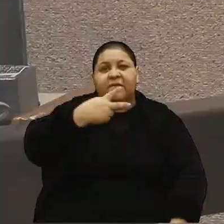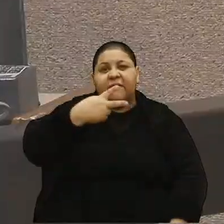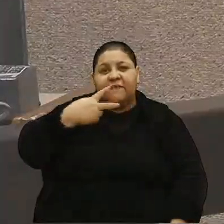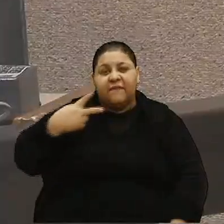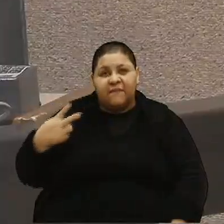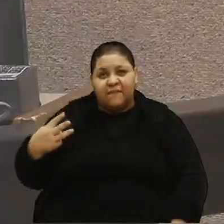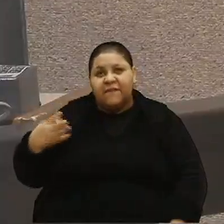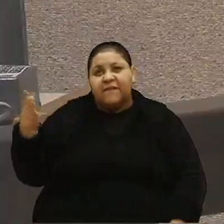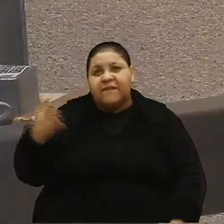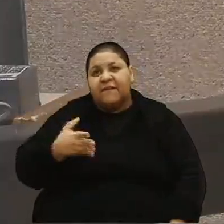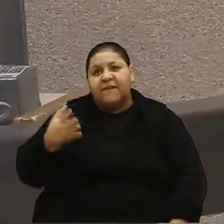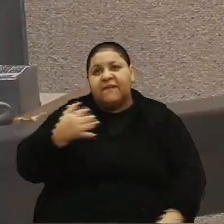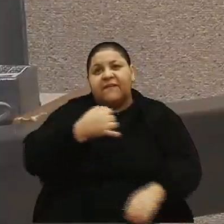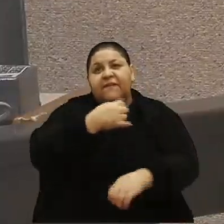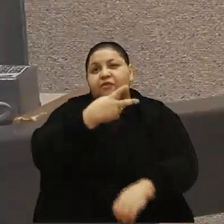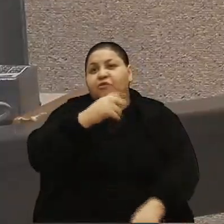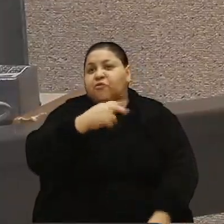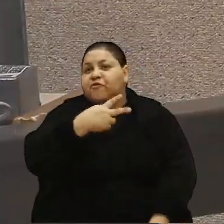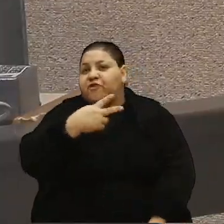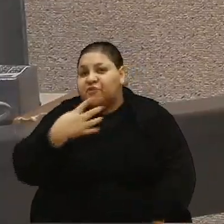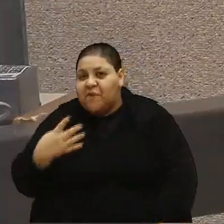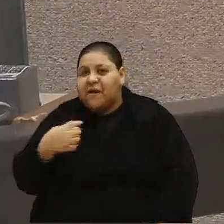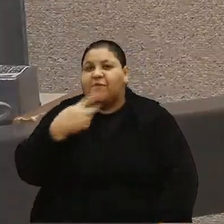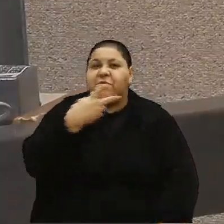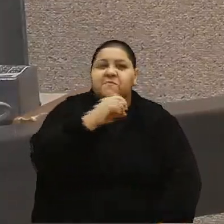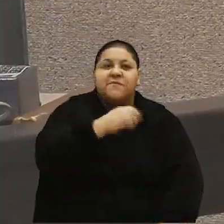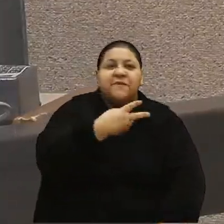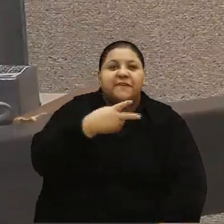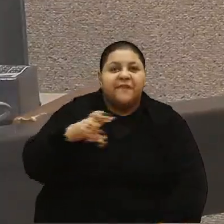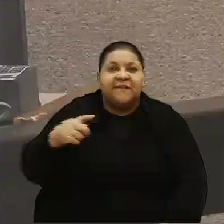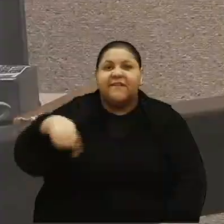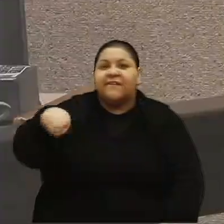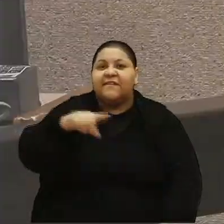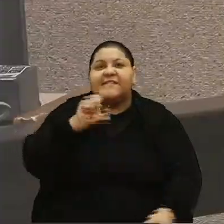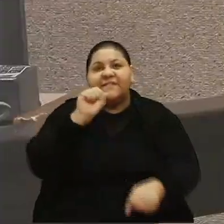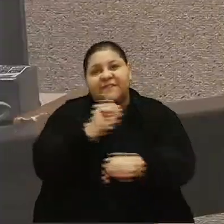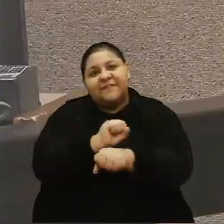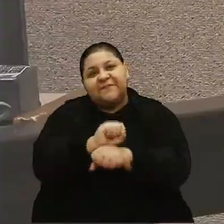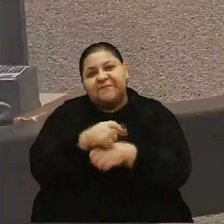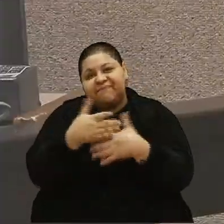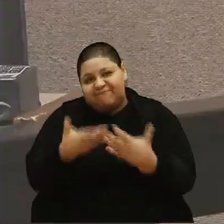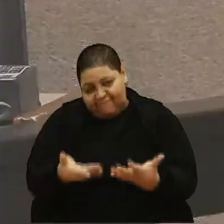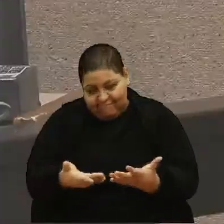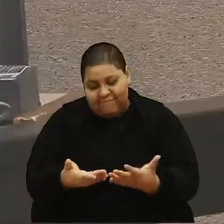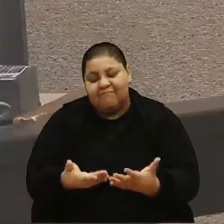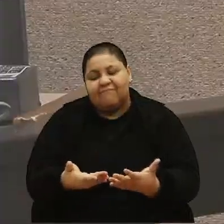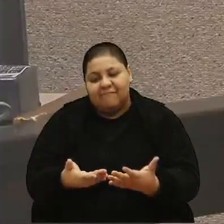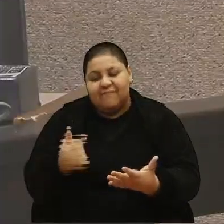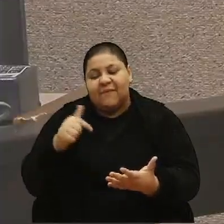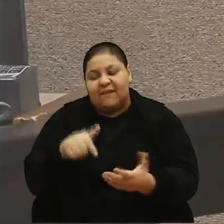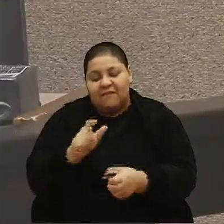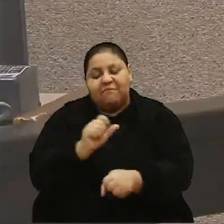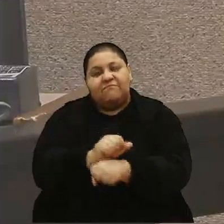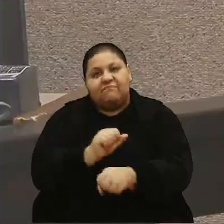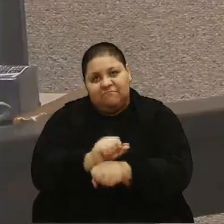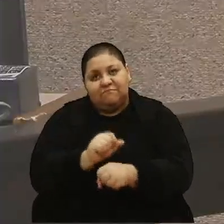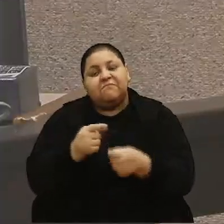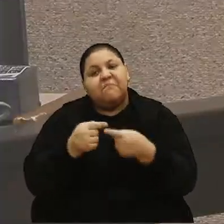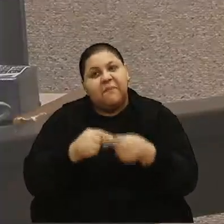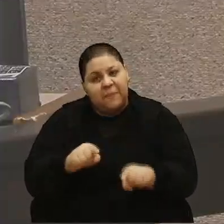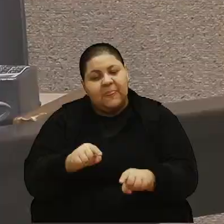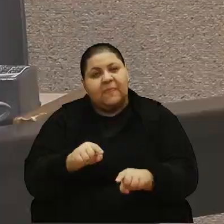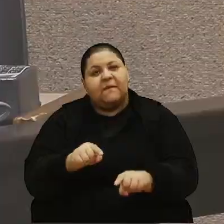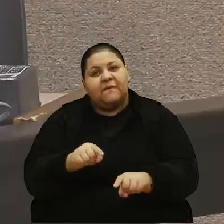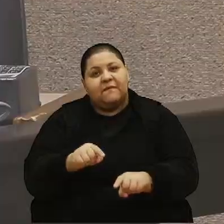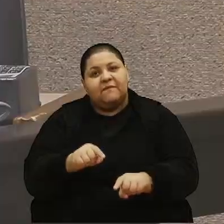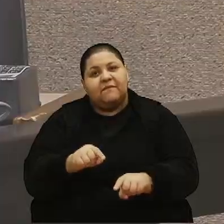vereadora? Já passou 2024, já passou 2025 e a gente ainda está aguardando. Então, estamos aguardando, mas